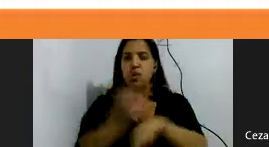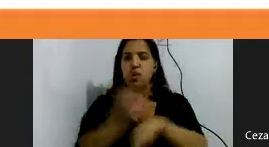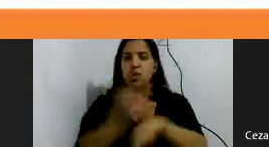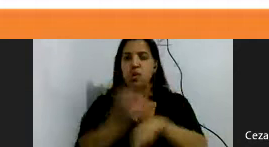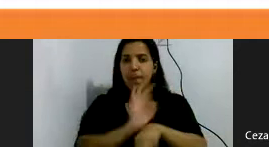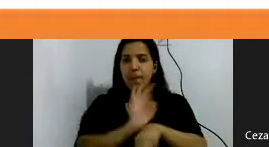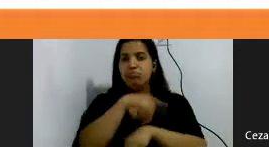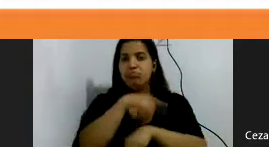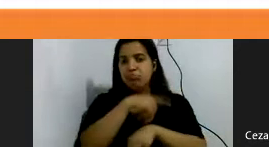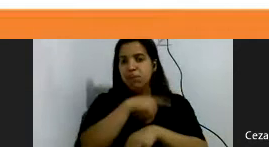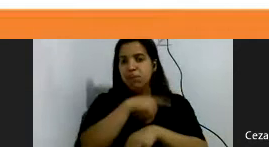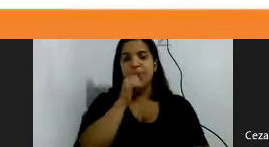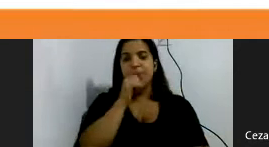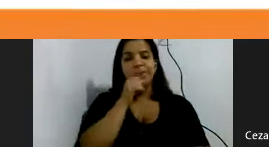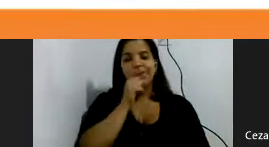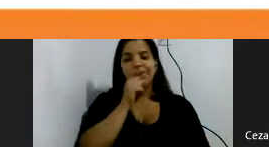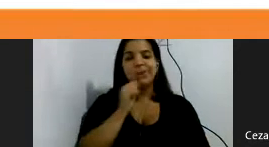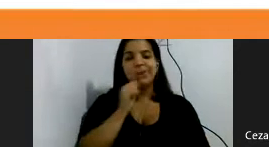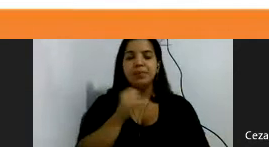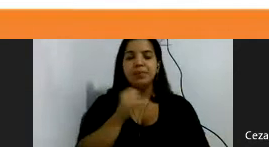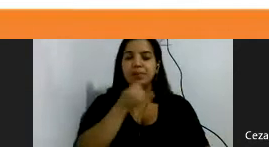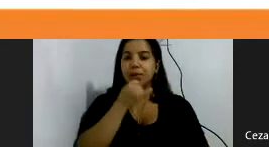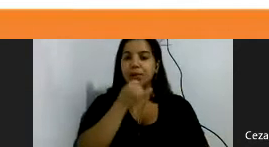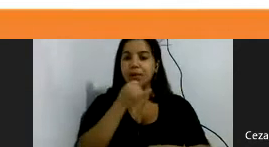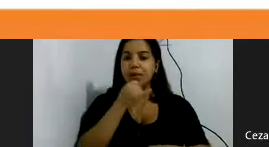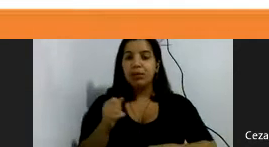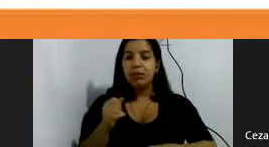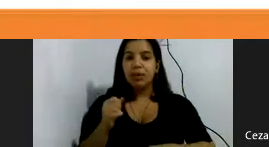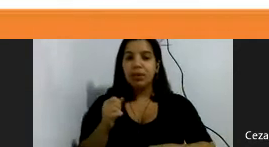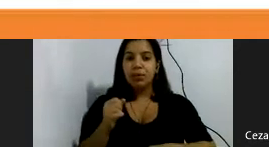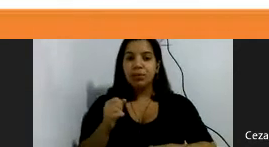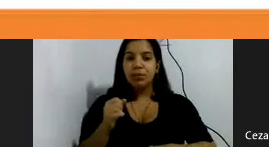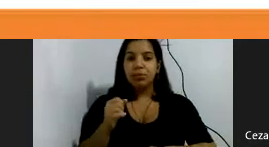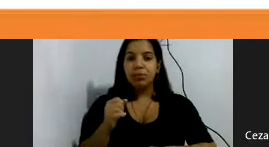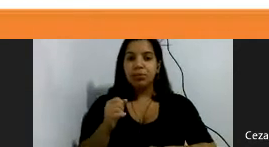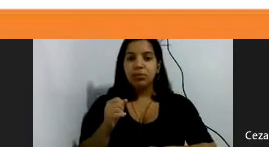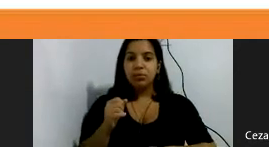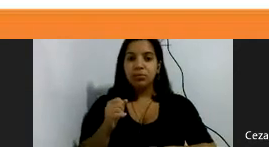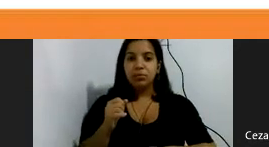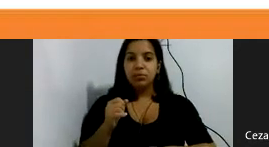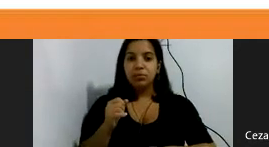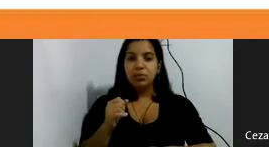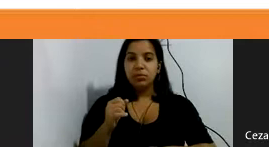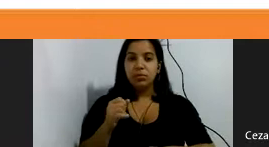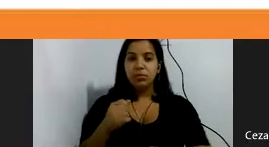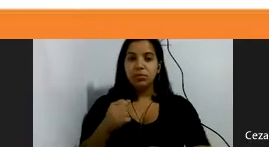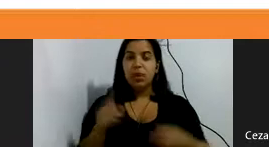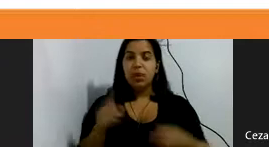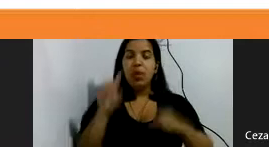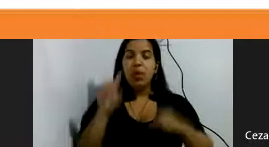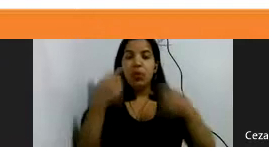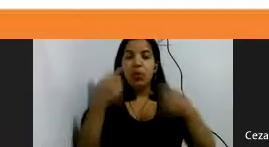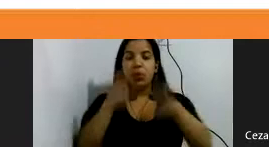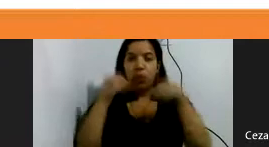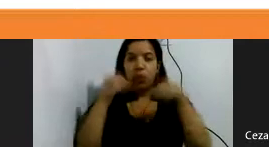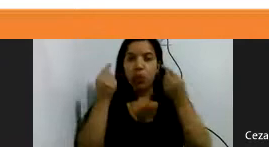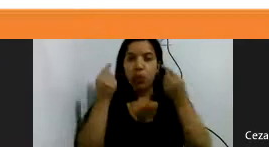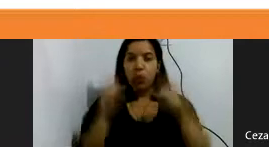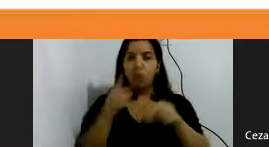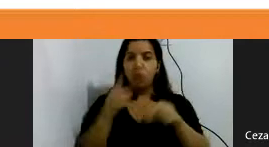tem, vou dar um exemplo. A gente tem a geração de um anticorpo contra